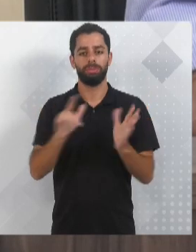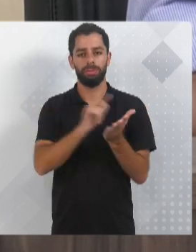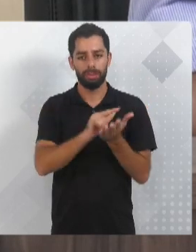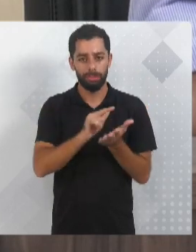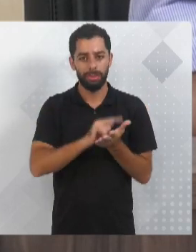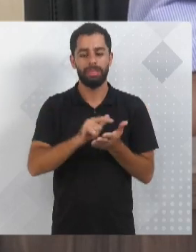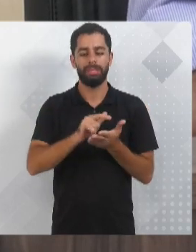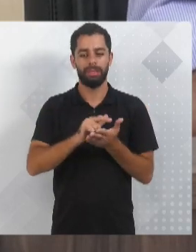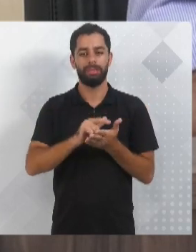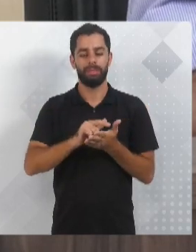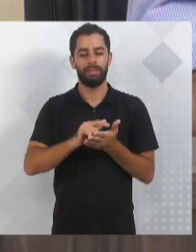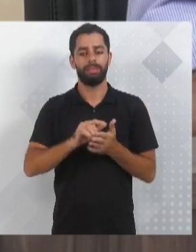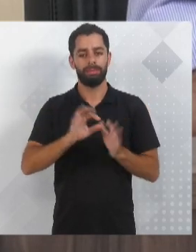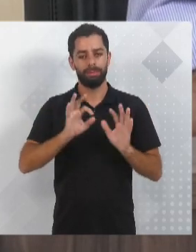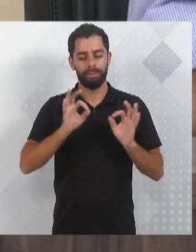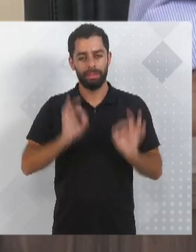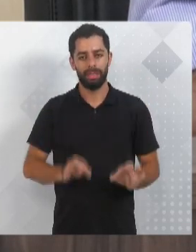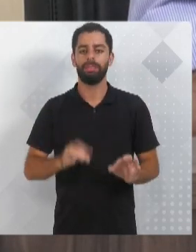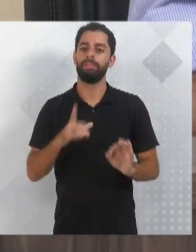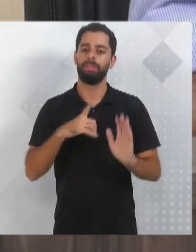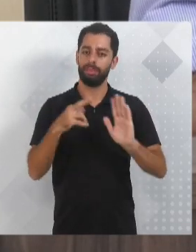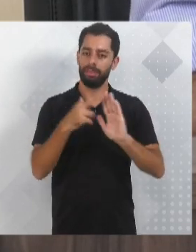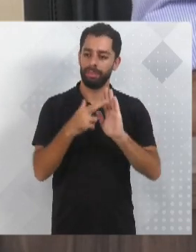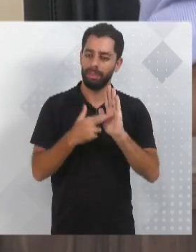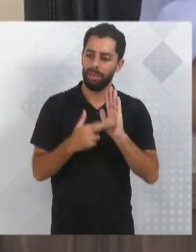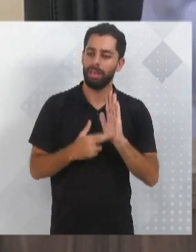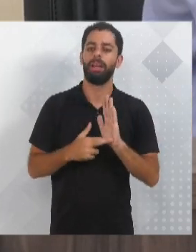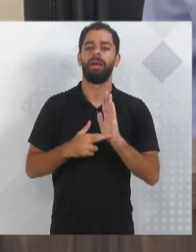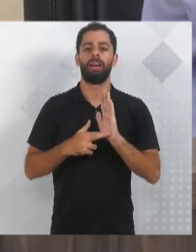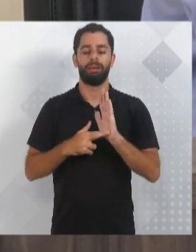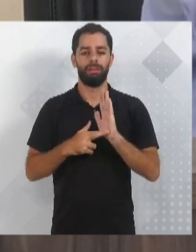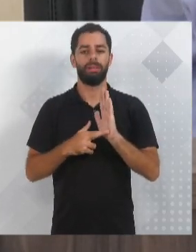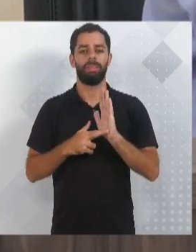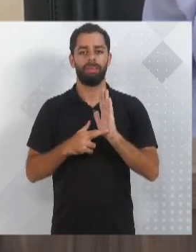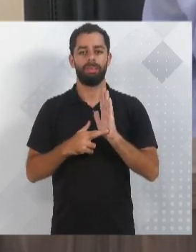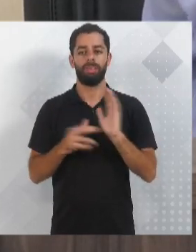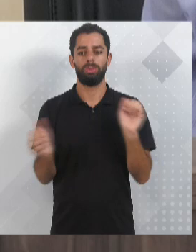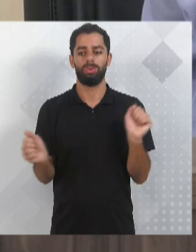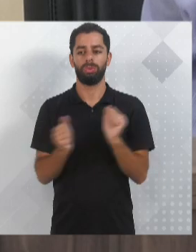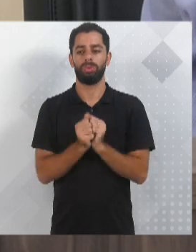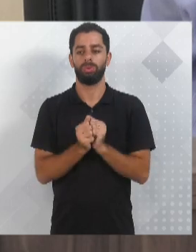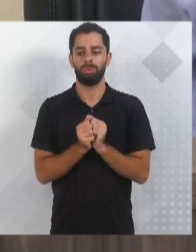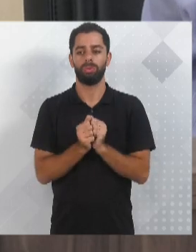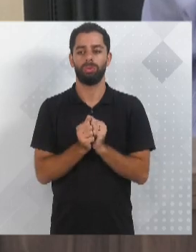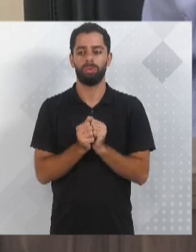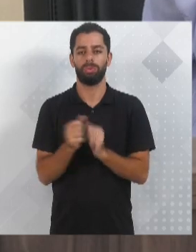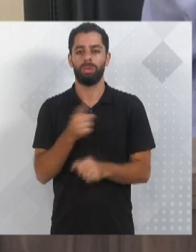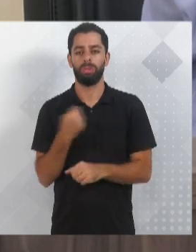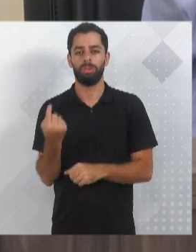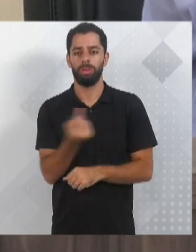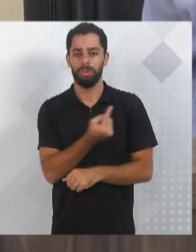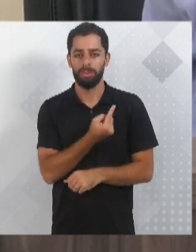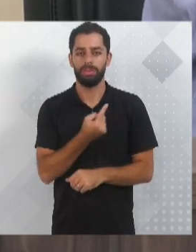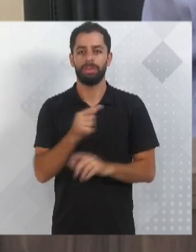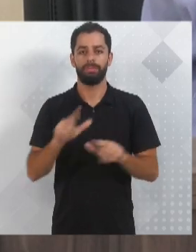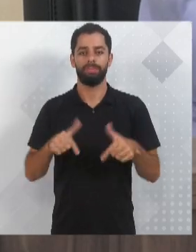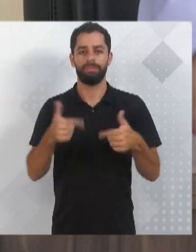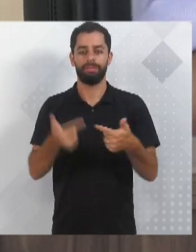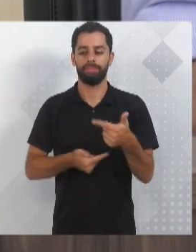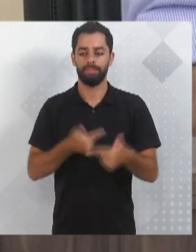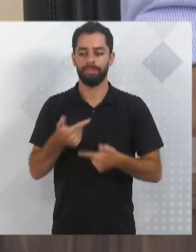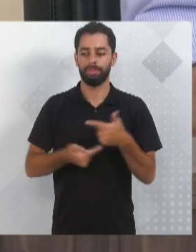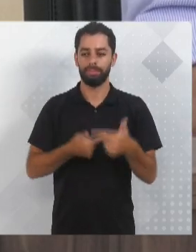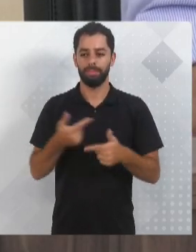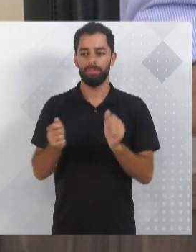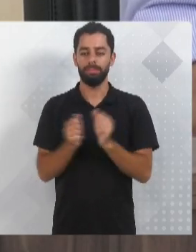serviço. Então, existe todo um regramento também, inclusive, em relação à nossa atuação sobre